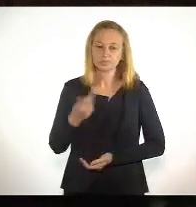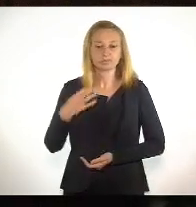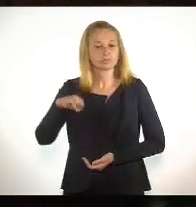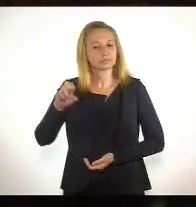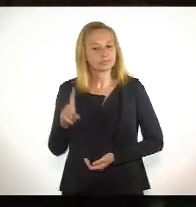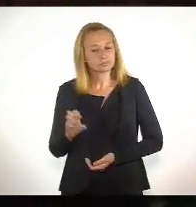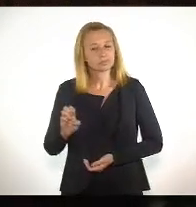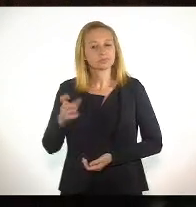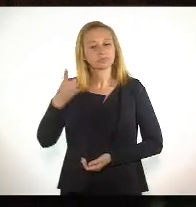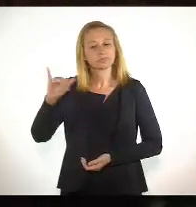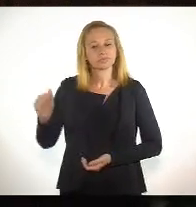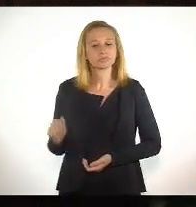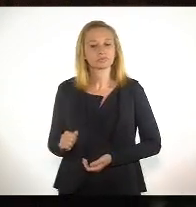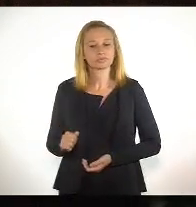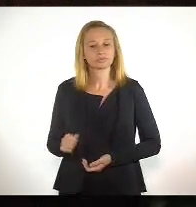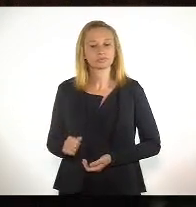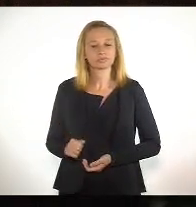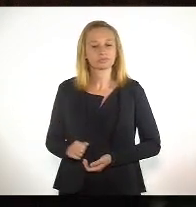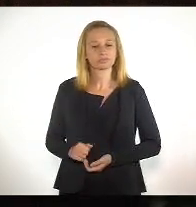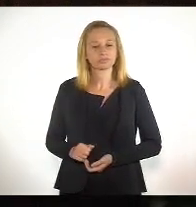Dias, senhora presidente,